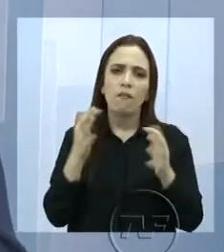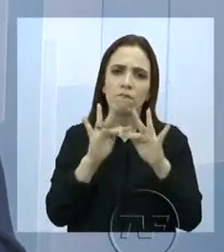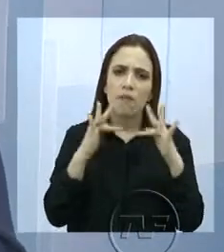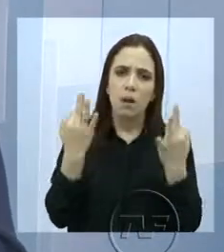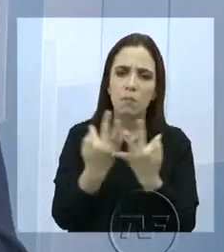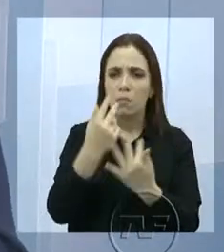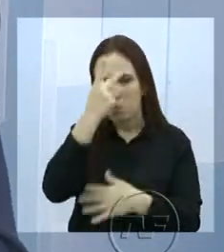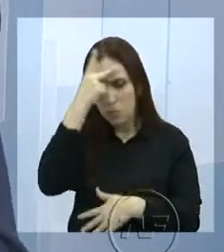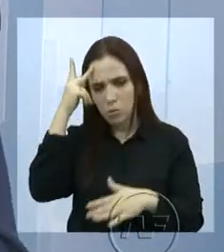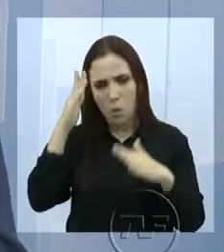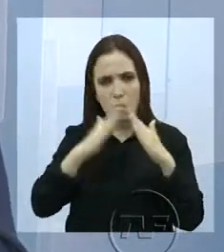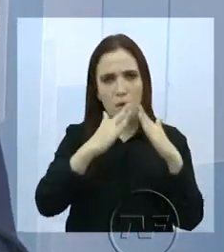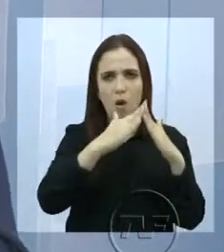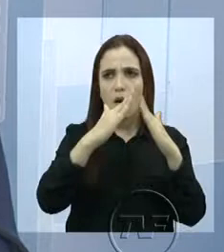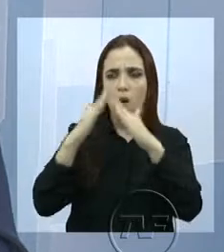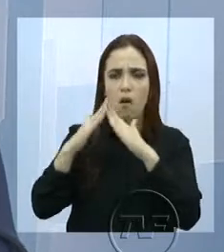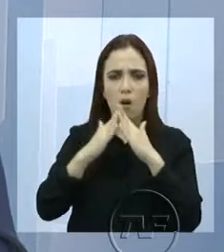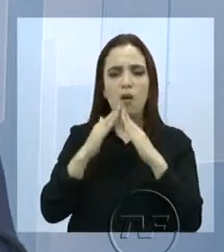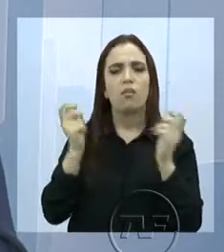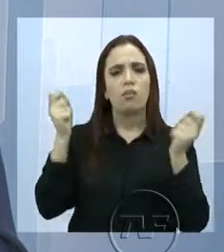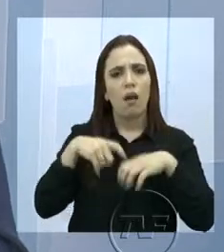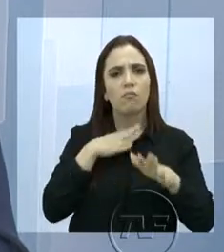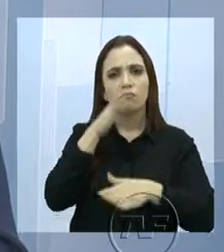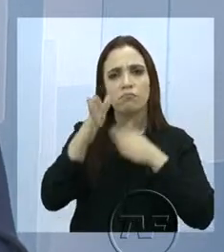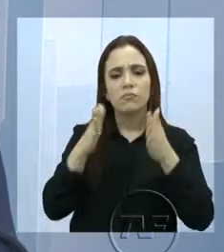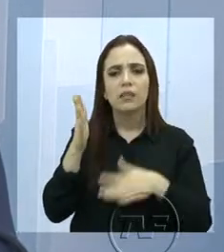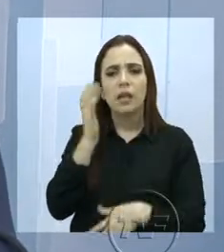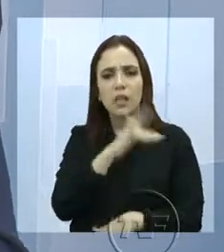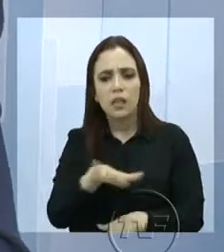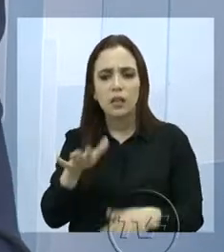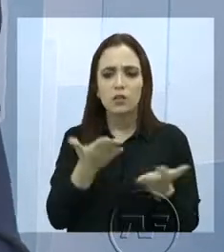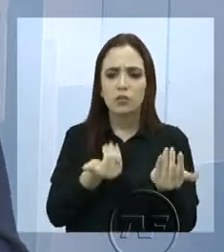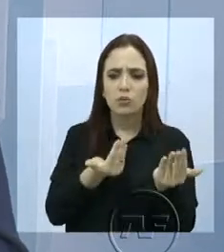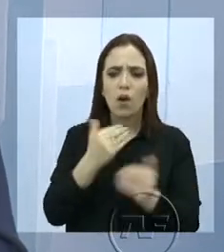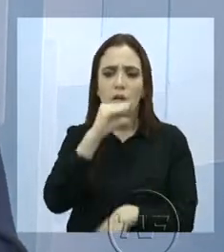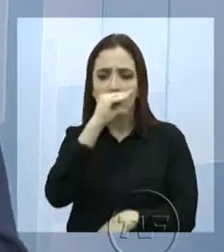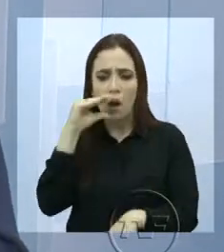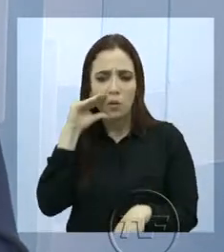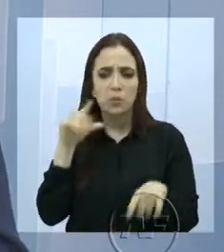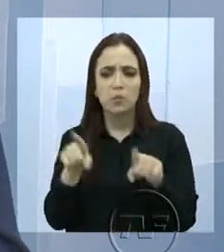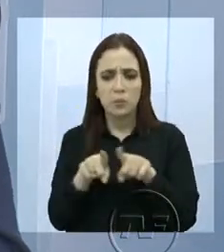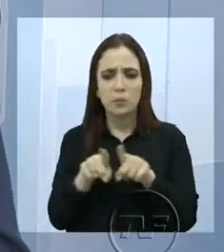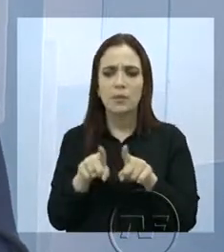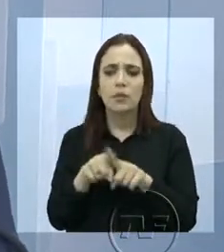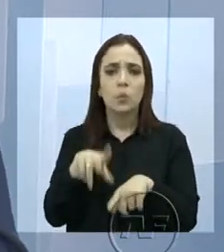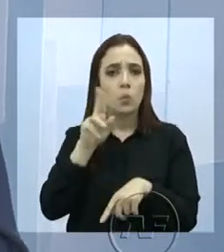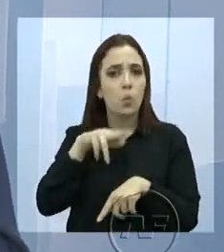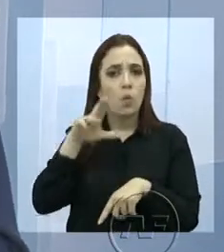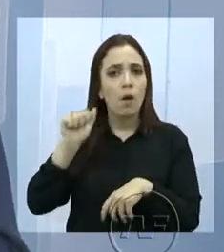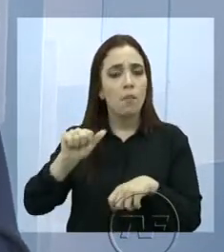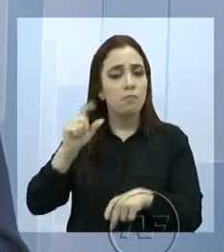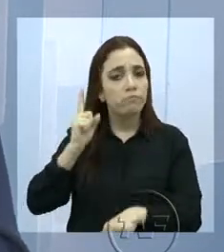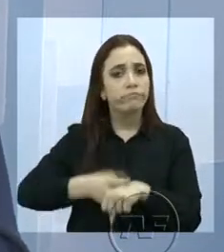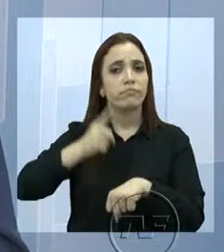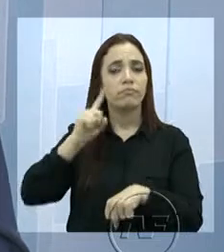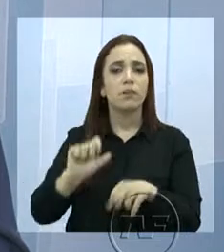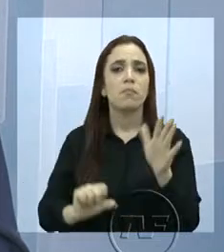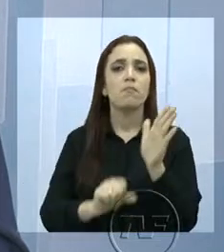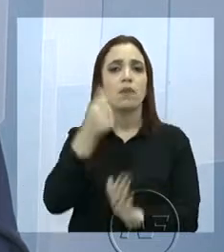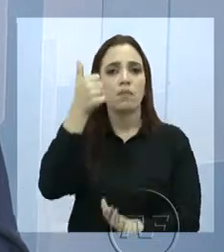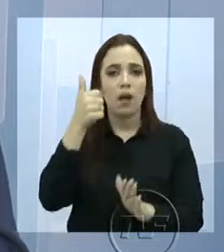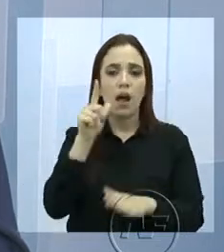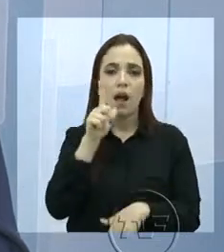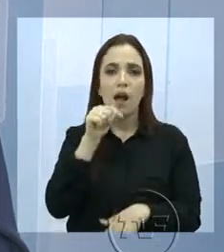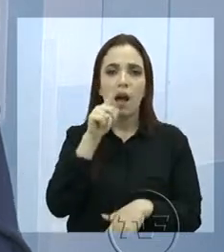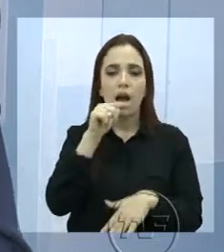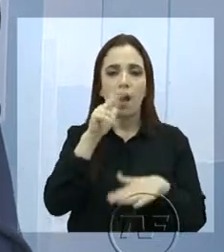às pessoas, de darem oportunidade a essas crianças, adolescentes, adultos até, que nunca tiveram ali a oportunidade de ter um